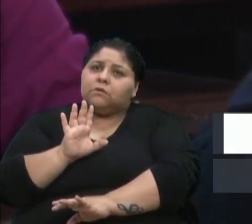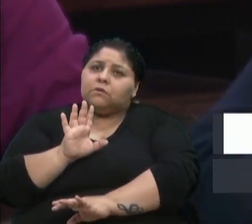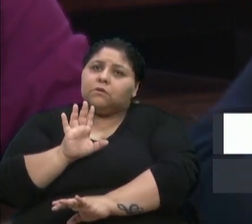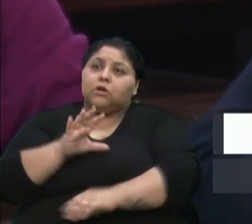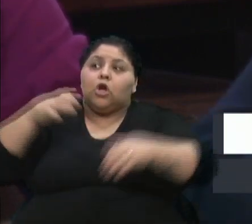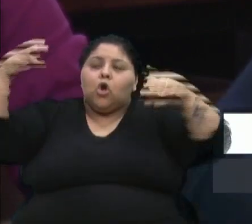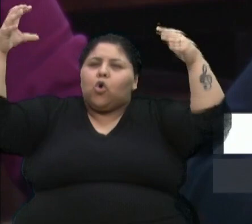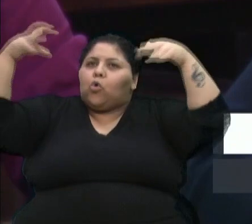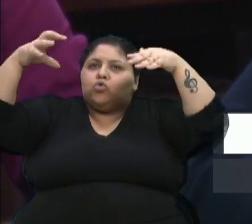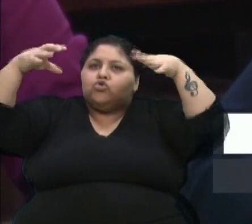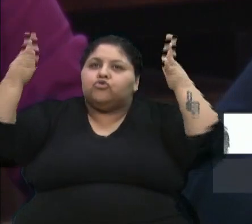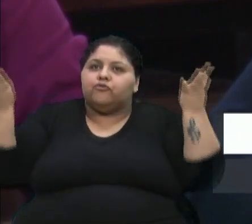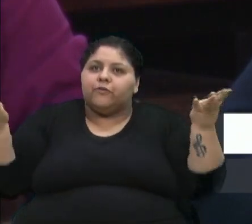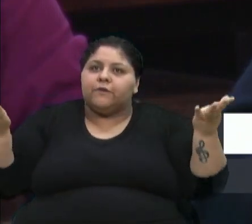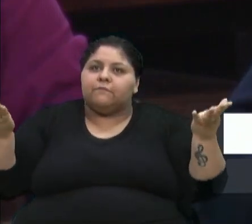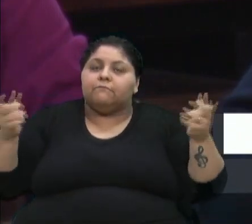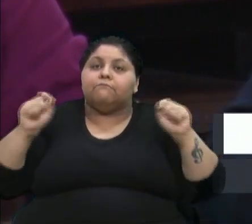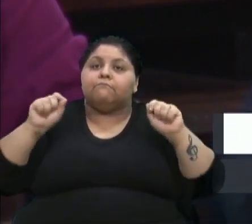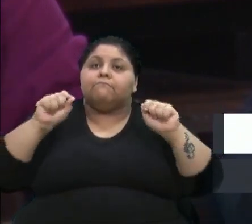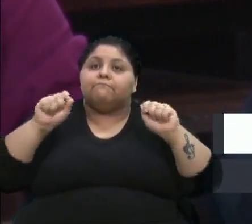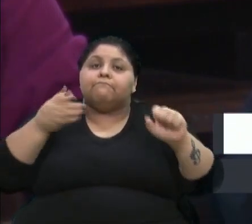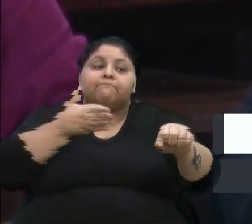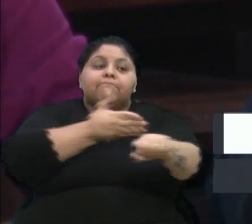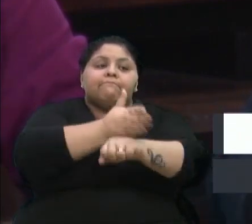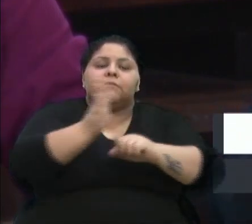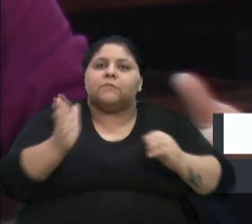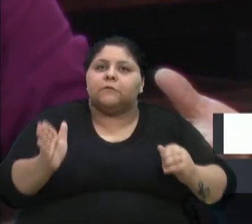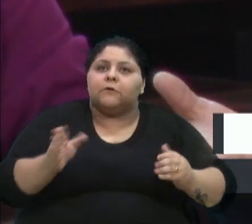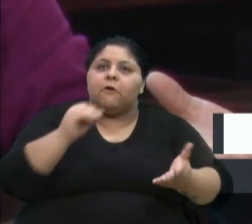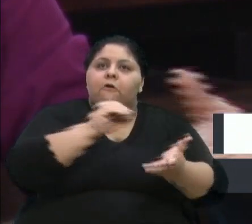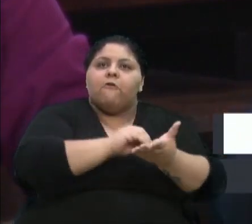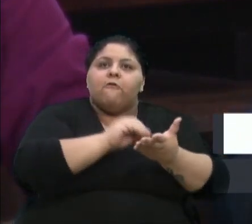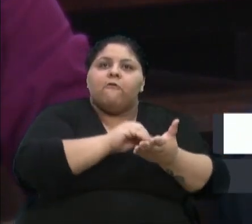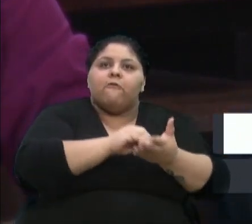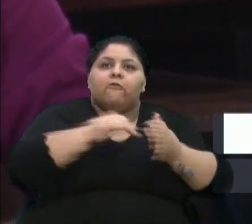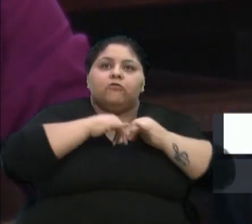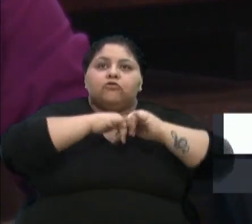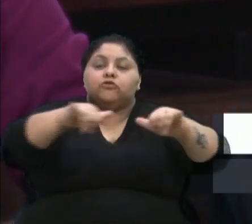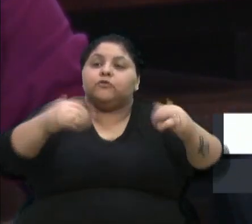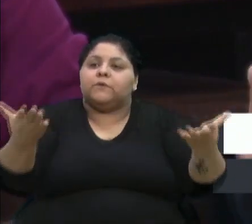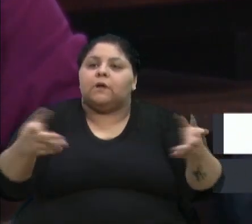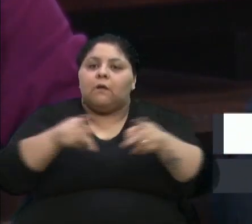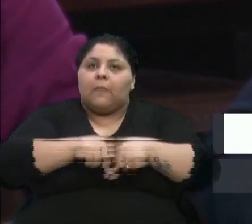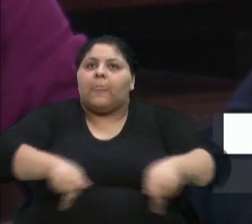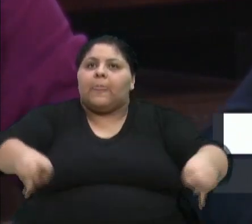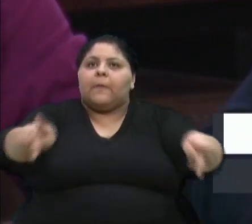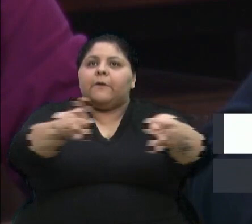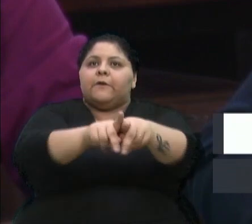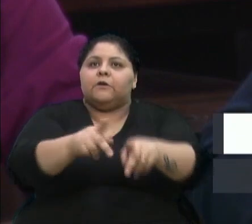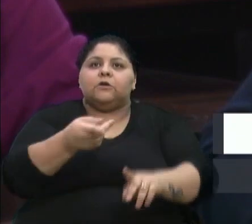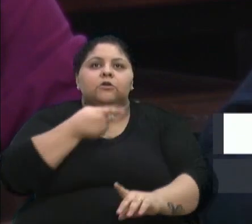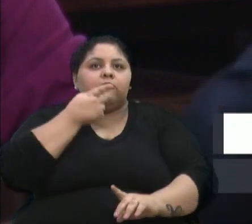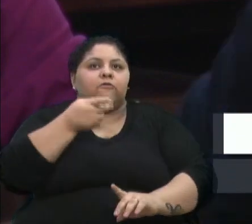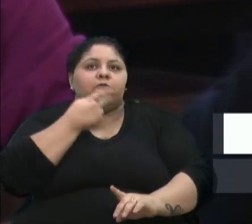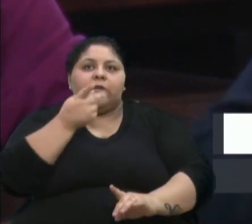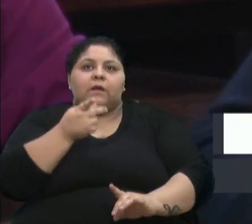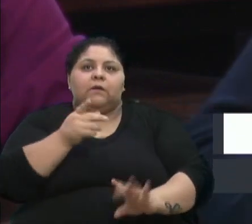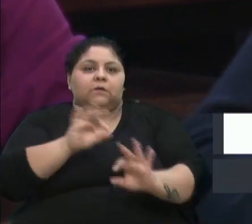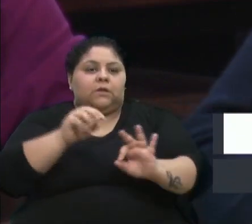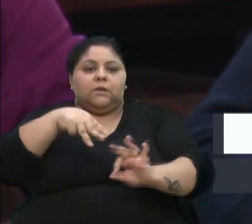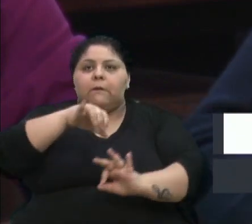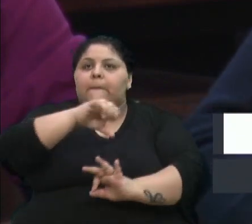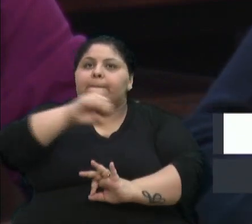quem que vai ir? Sem o convite da população, não deu nem para ser divulgado nas missas, nos mercados. Obrigado, vereador. Vou deixar os outros